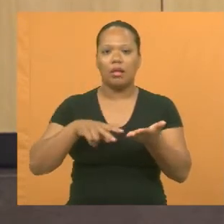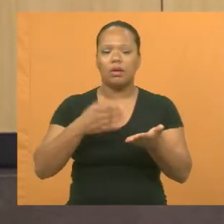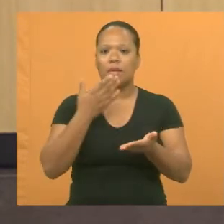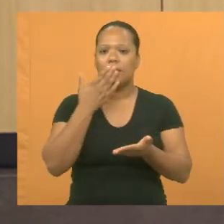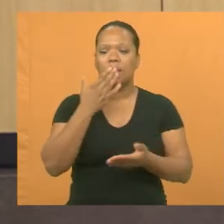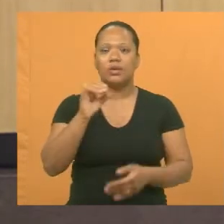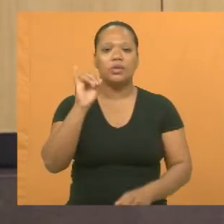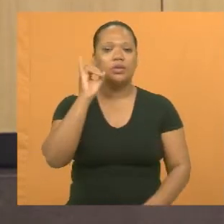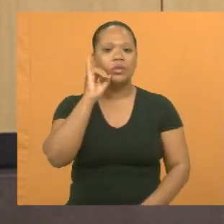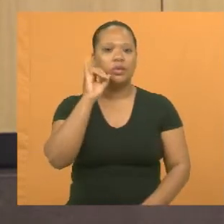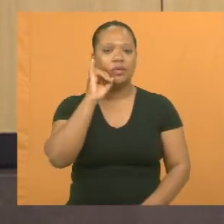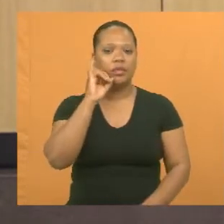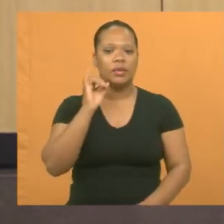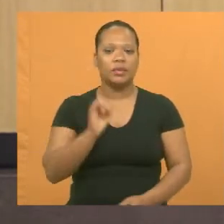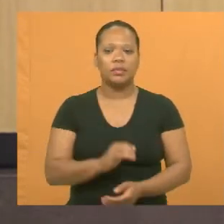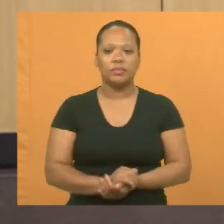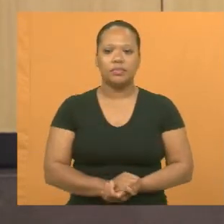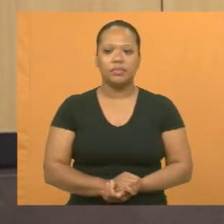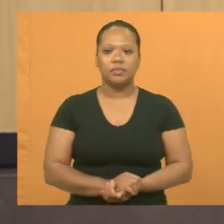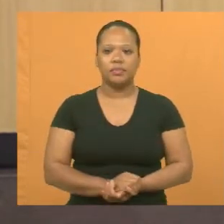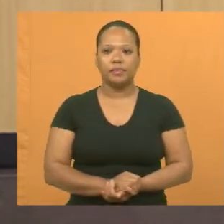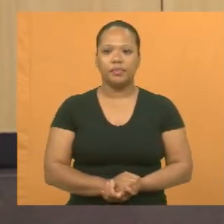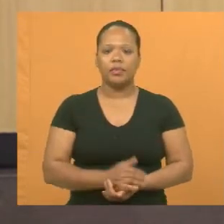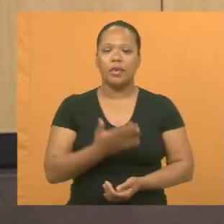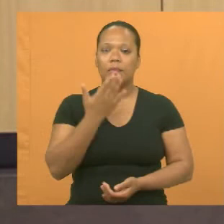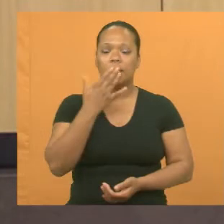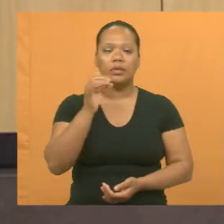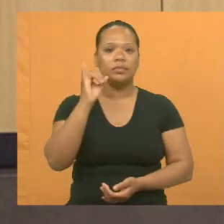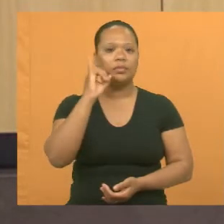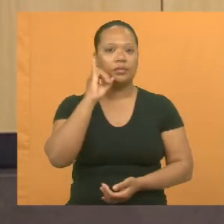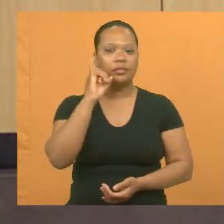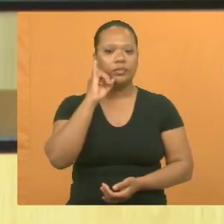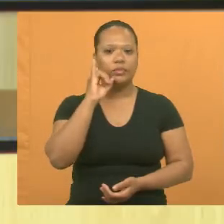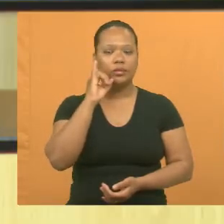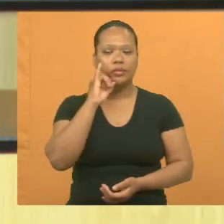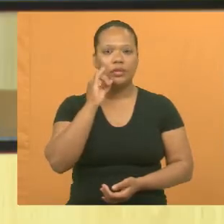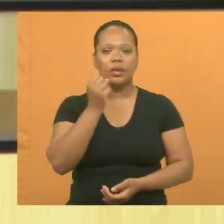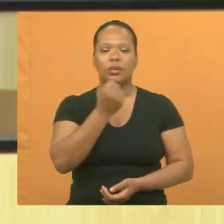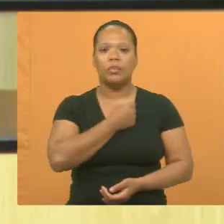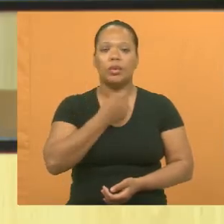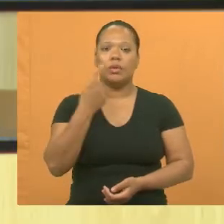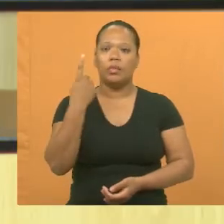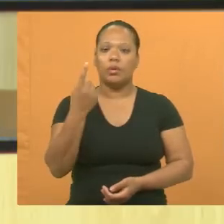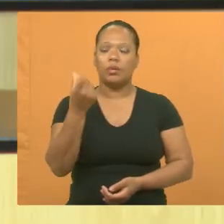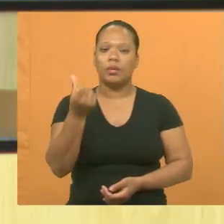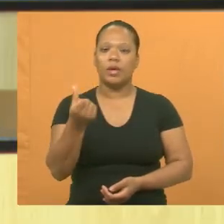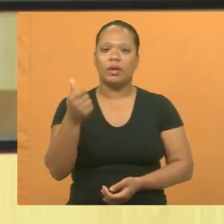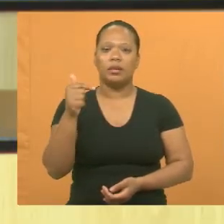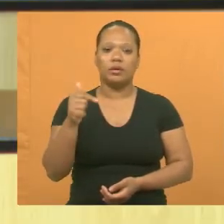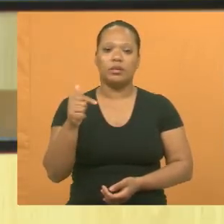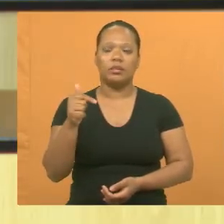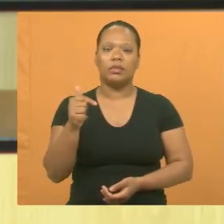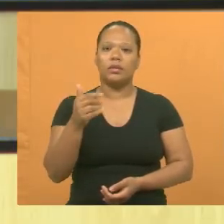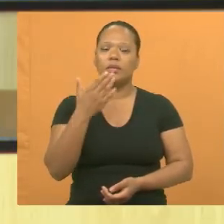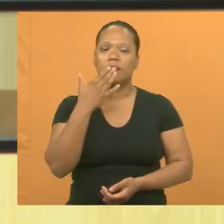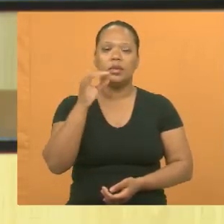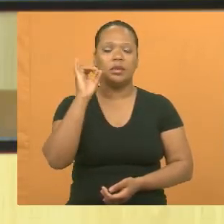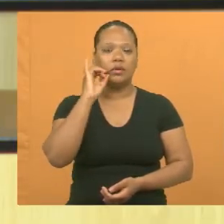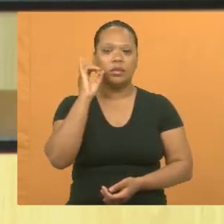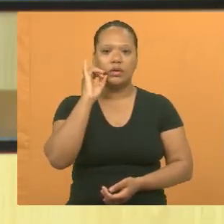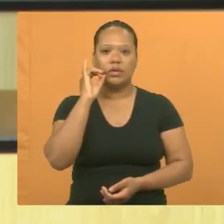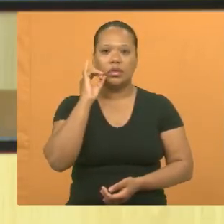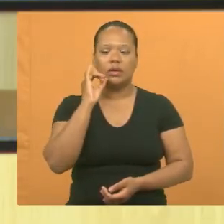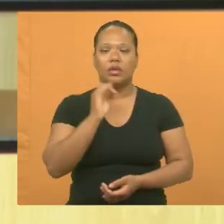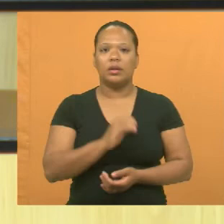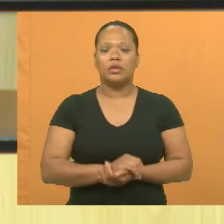de informação. Pedido de informações número 162. Requer, em nome dos integrantes da